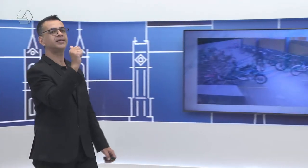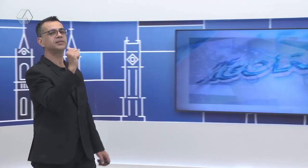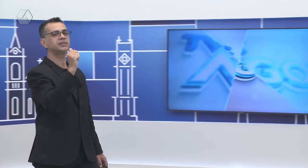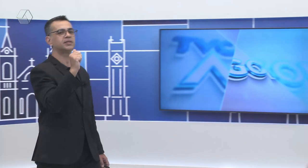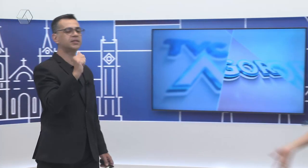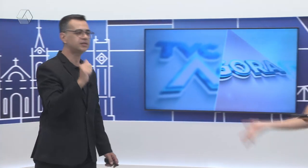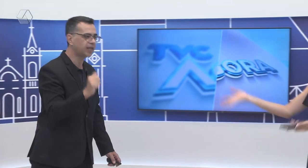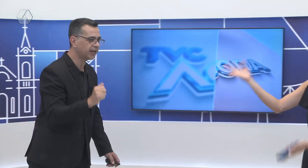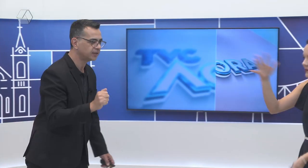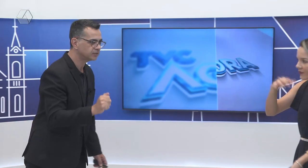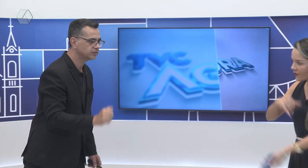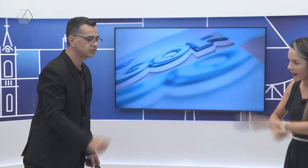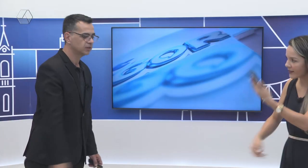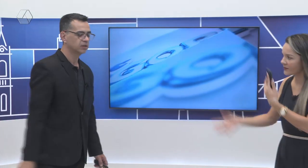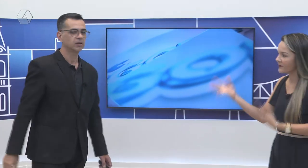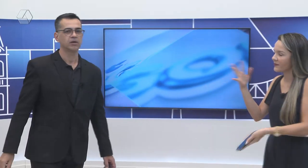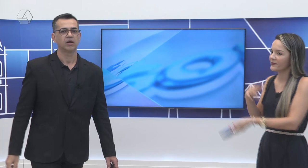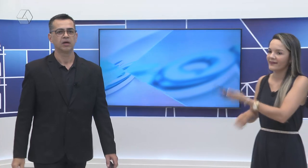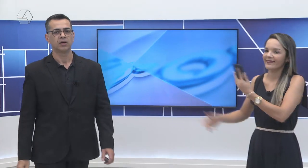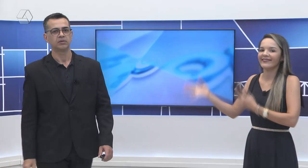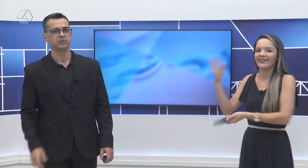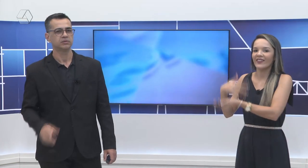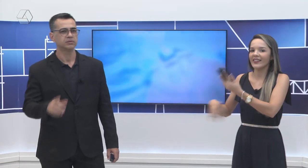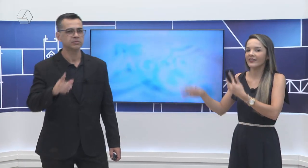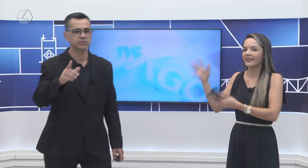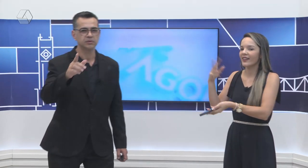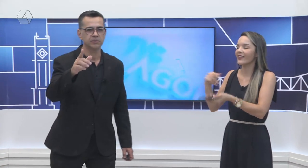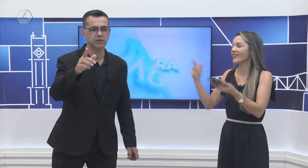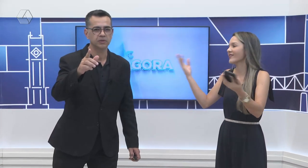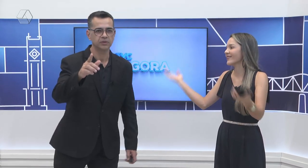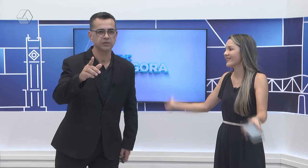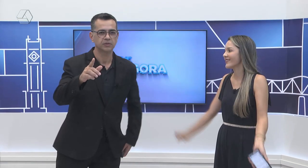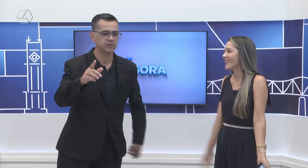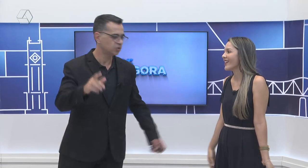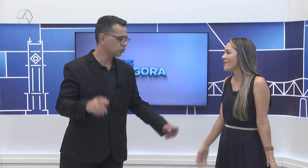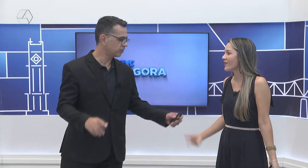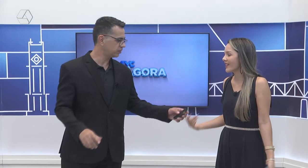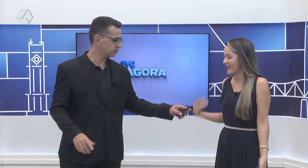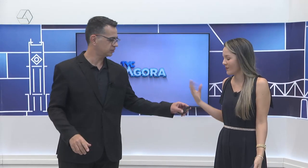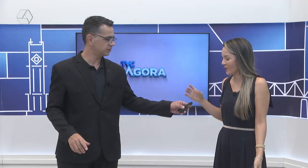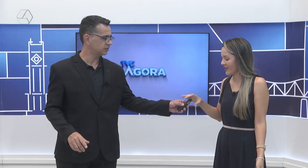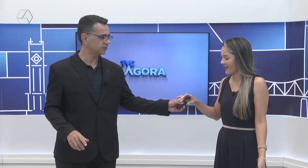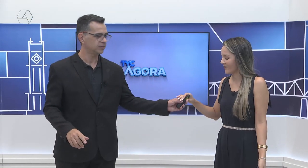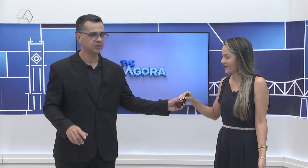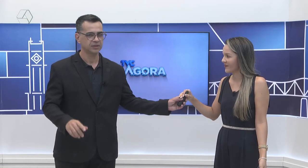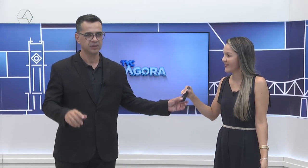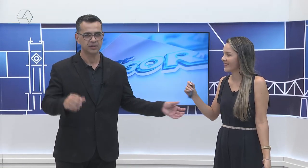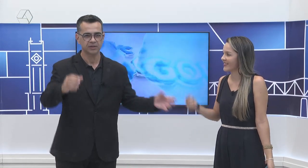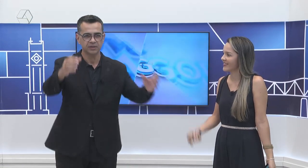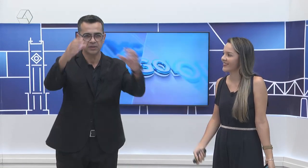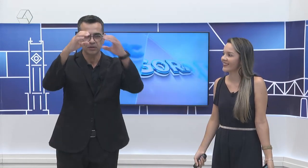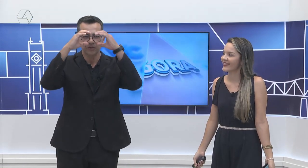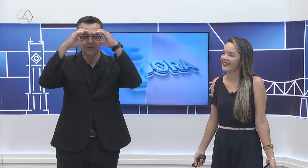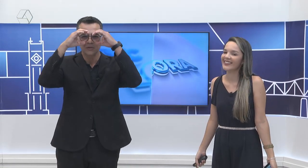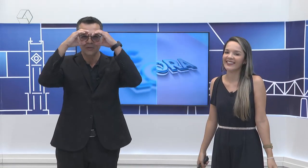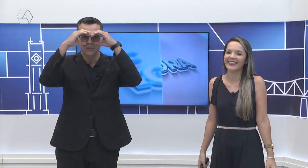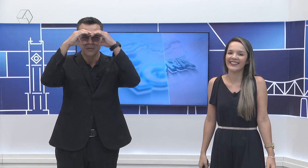bem que tem. Bem, aí ó. Segura. Por que essa música?